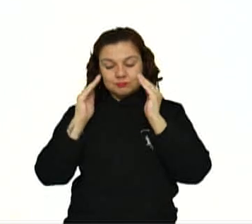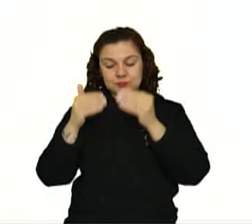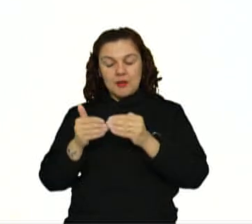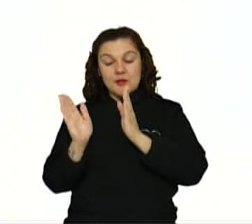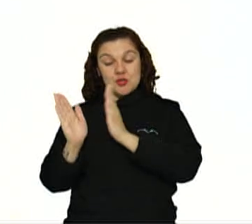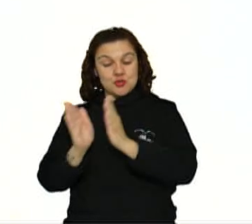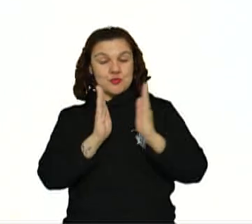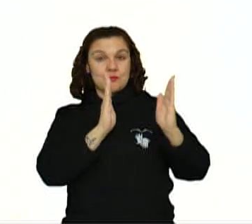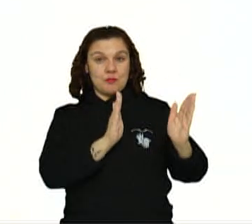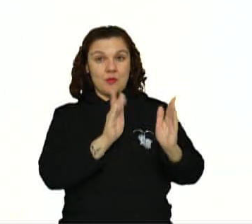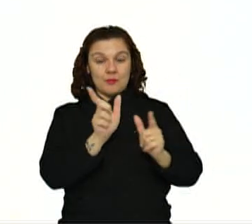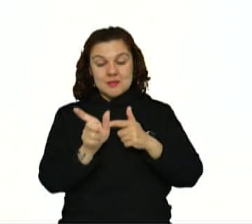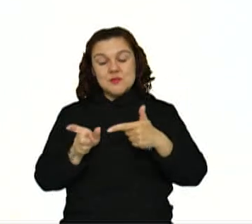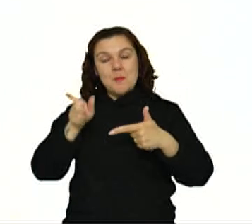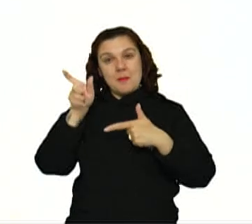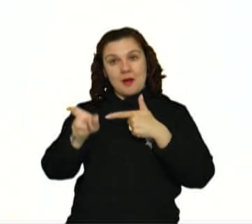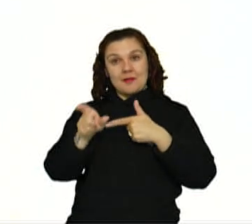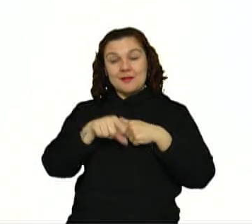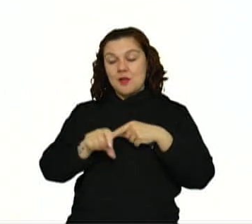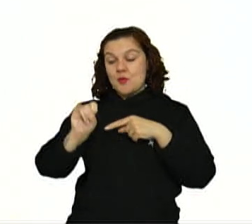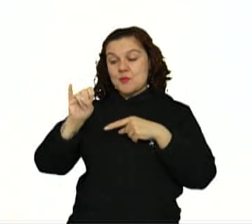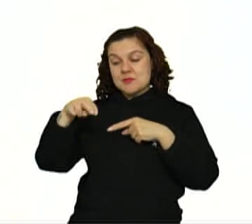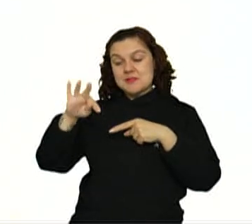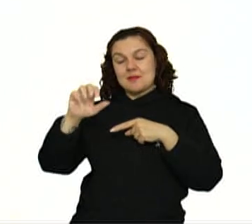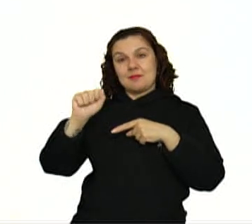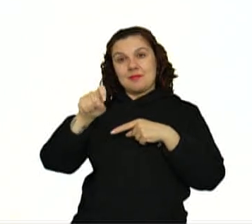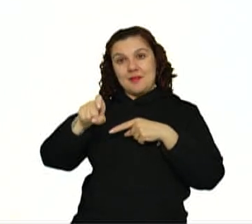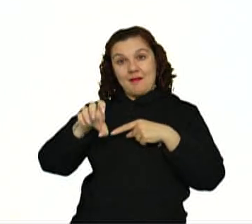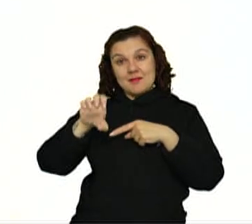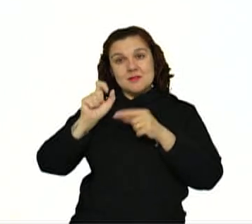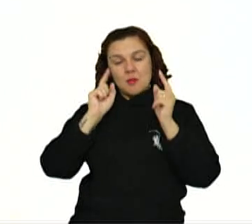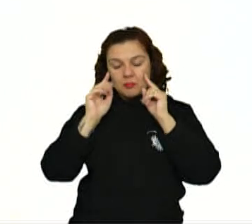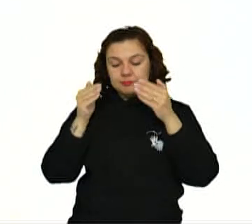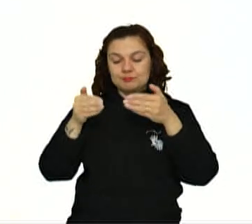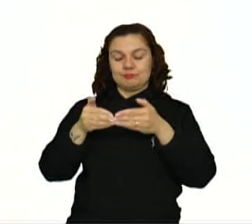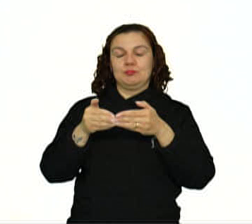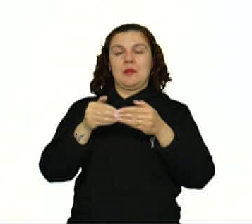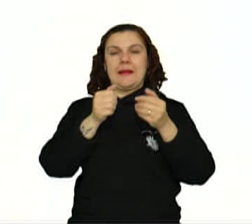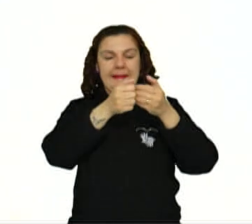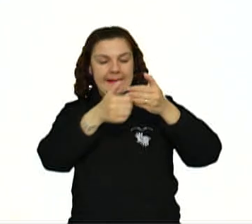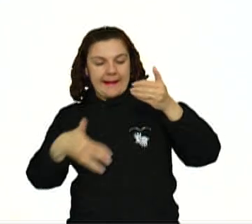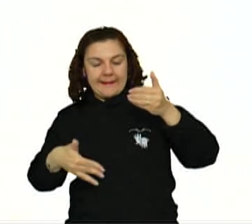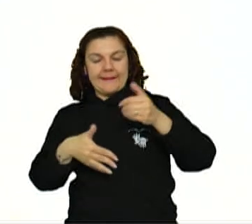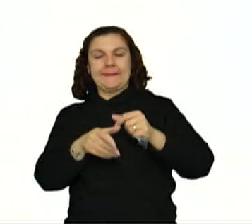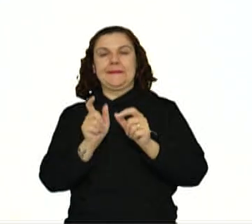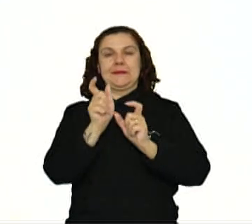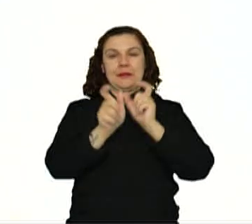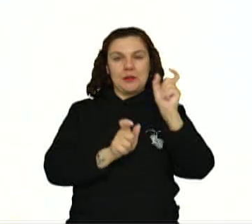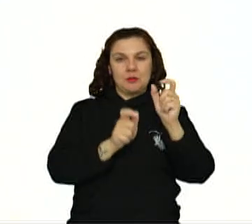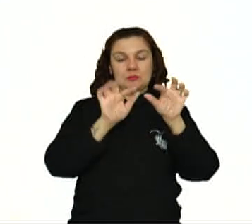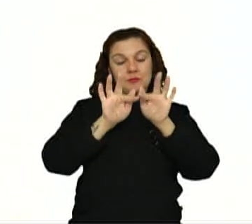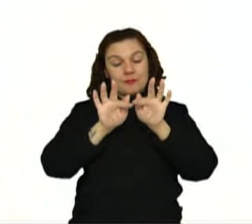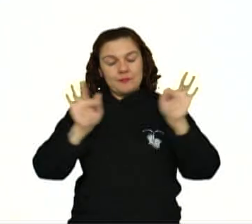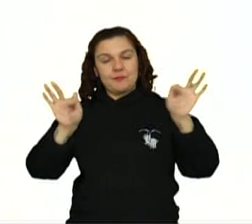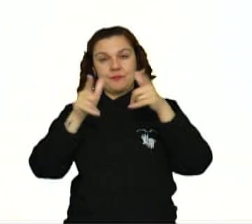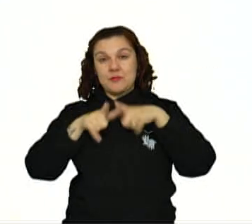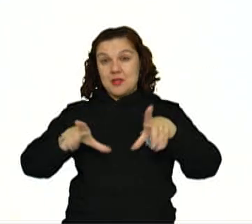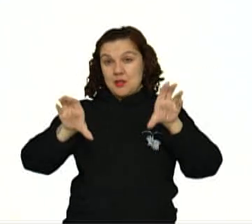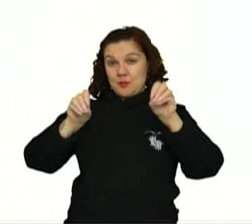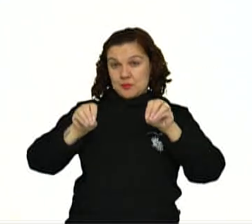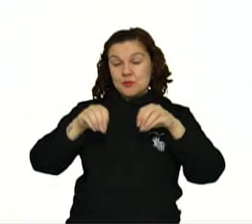das palavras, a sintaxe se dedica a analisar cada elemento no enunciado